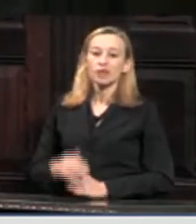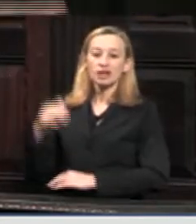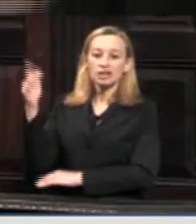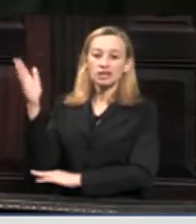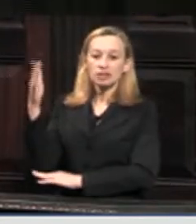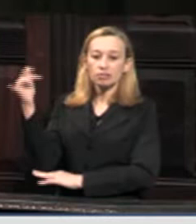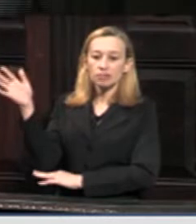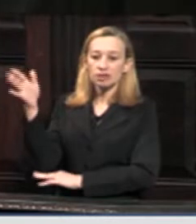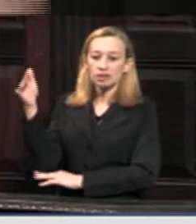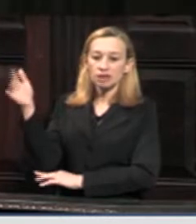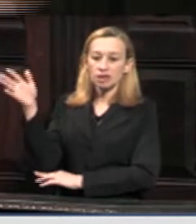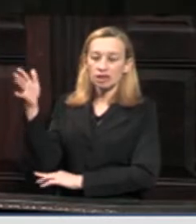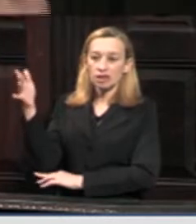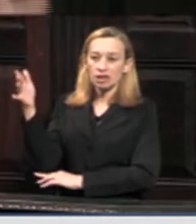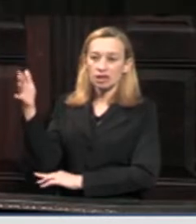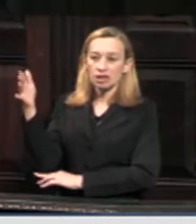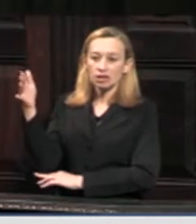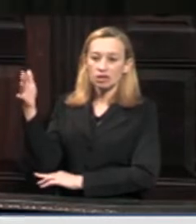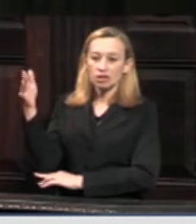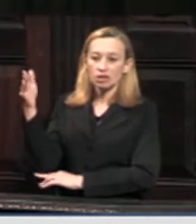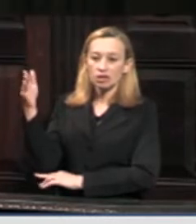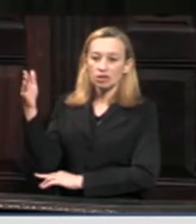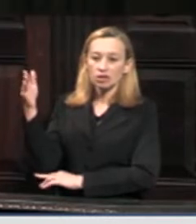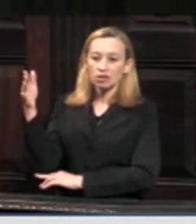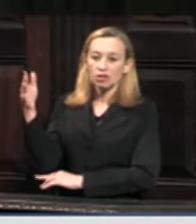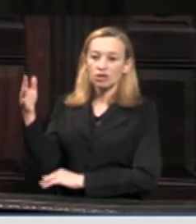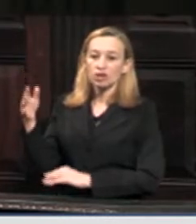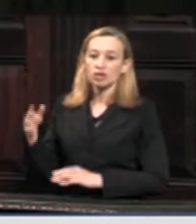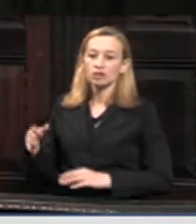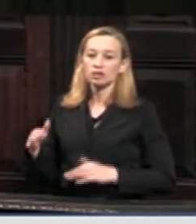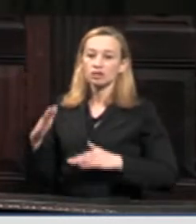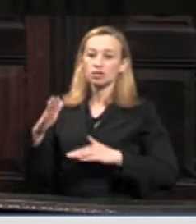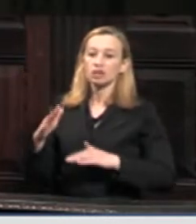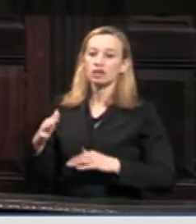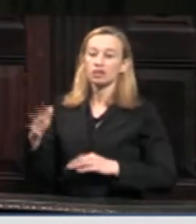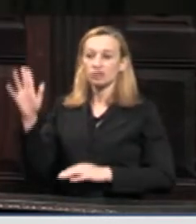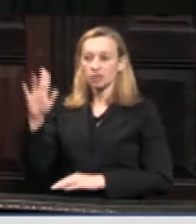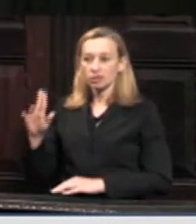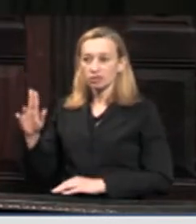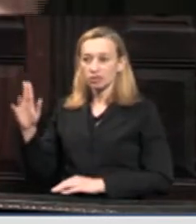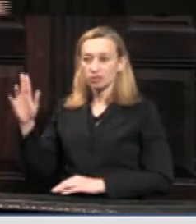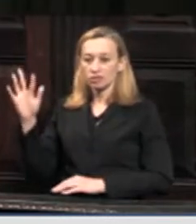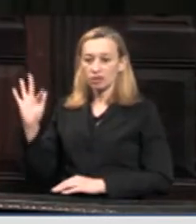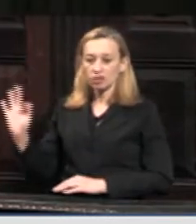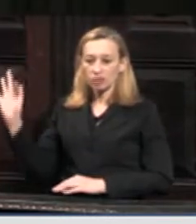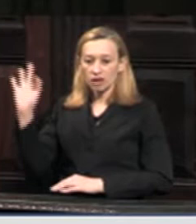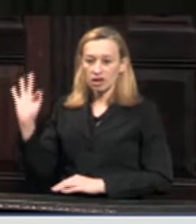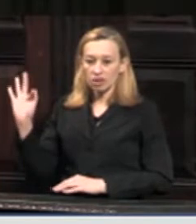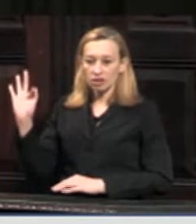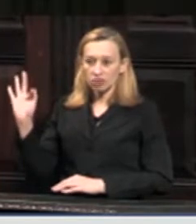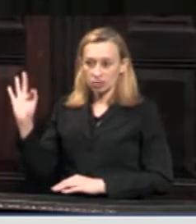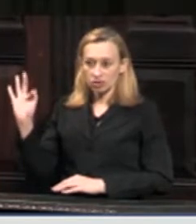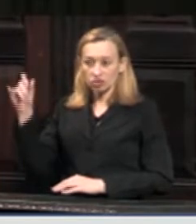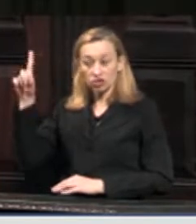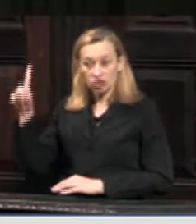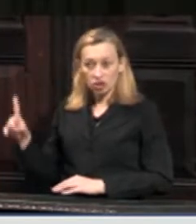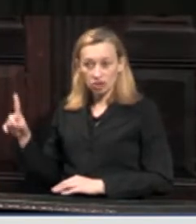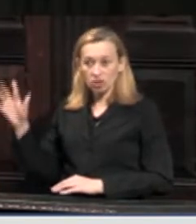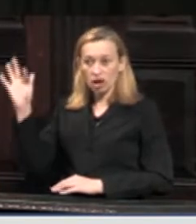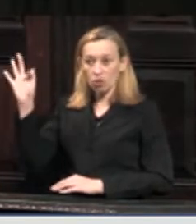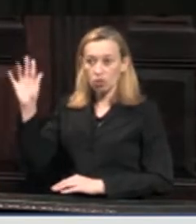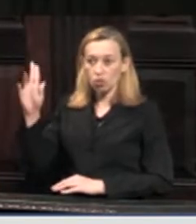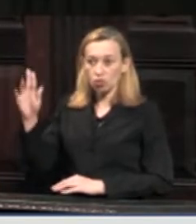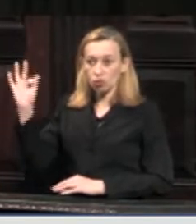por decisão da comunidade acadêmica da Faculdade de Direito da UF. Pois bem, ontem,